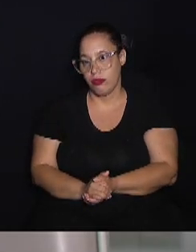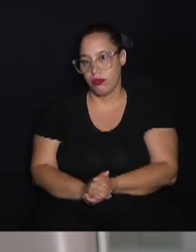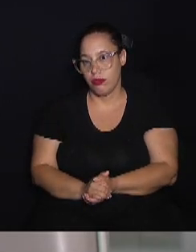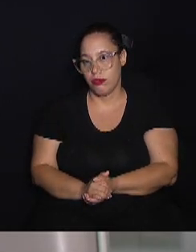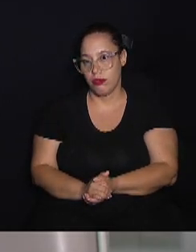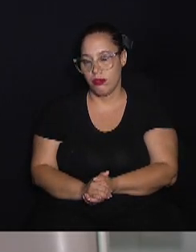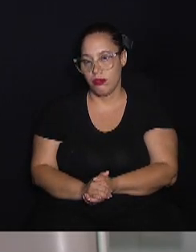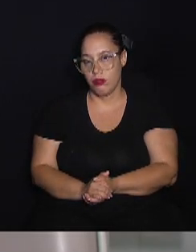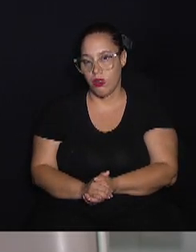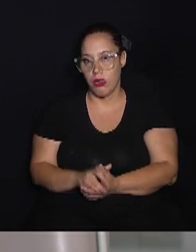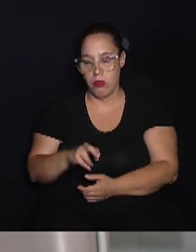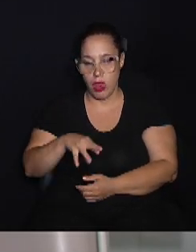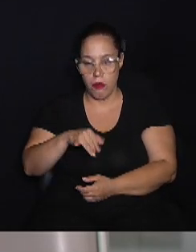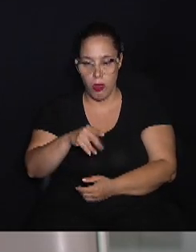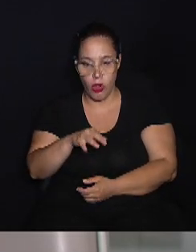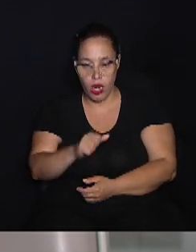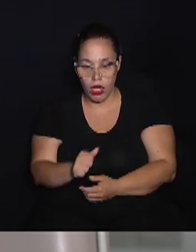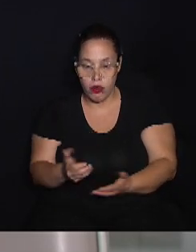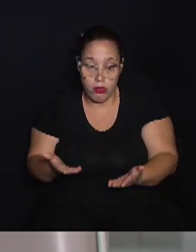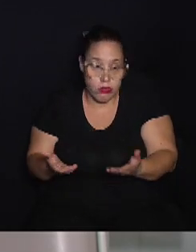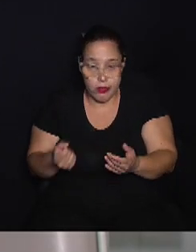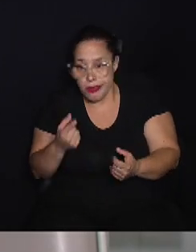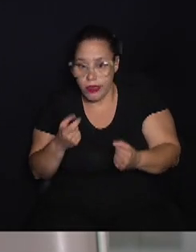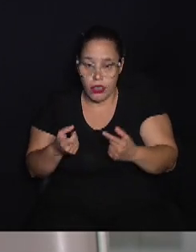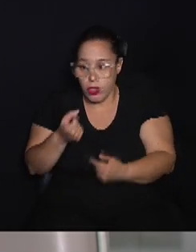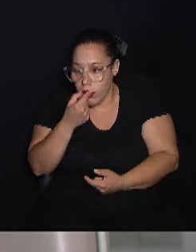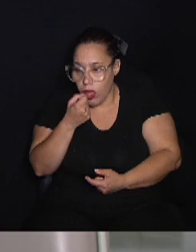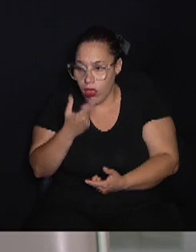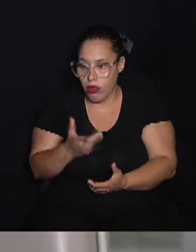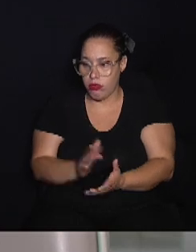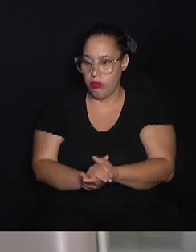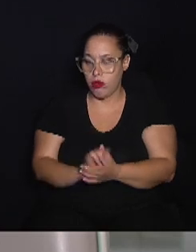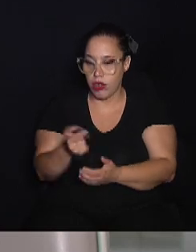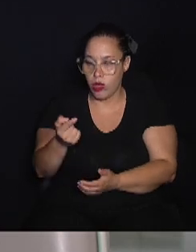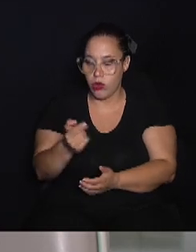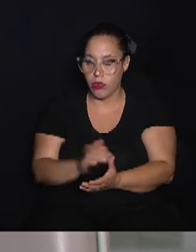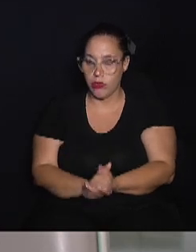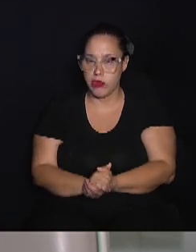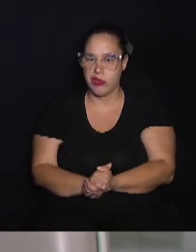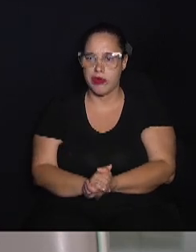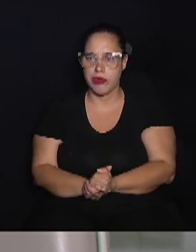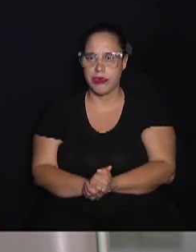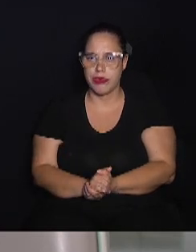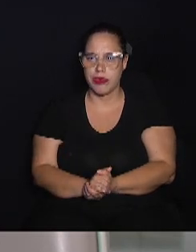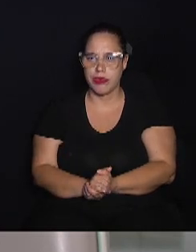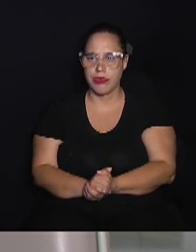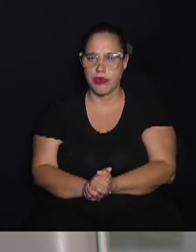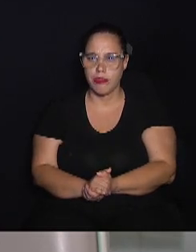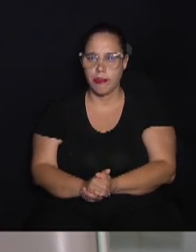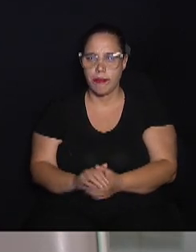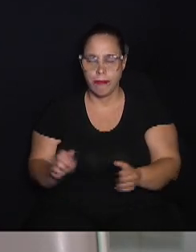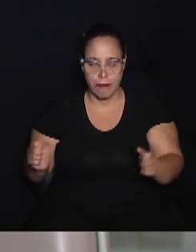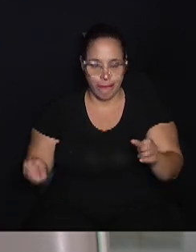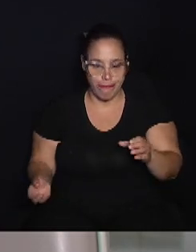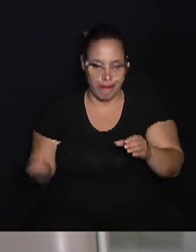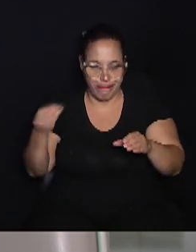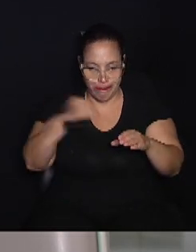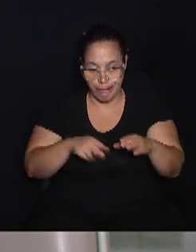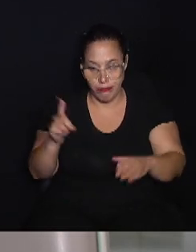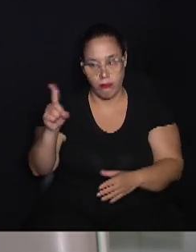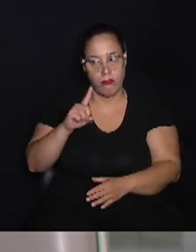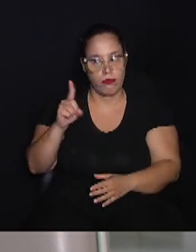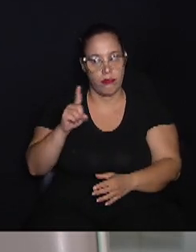questões metabólicas mesmo né para algumas Med a e outras coisas então essa transferência ela não pode ser